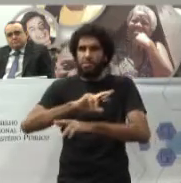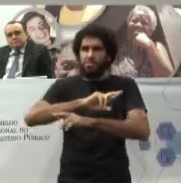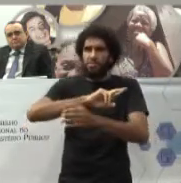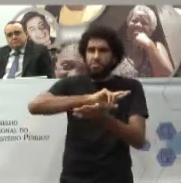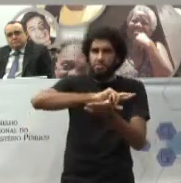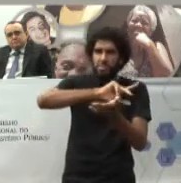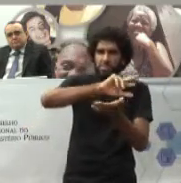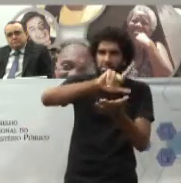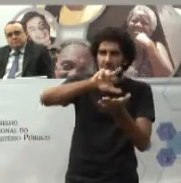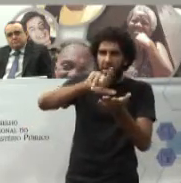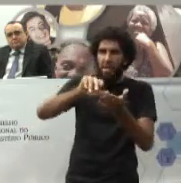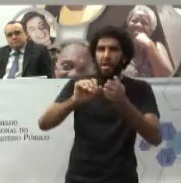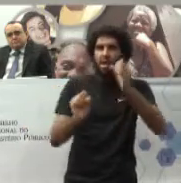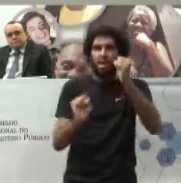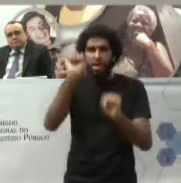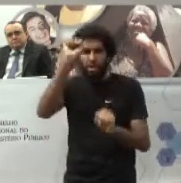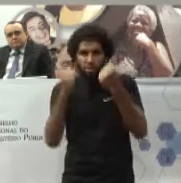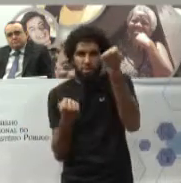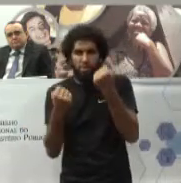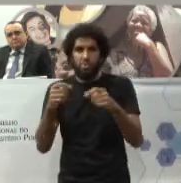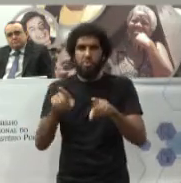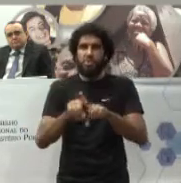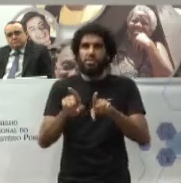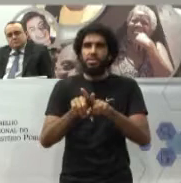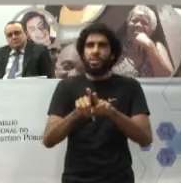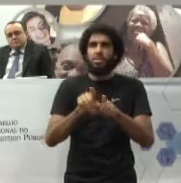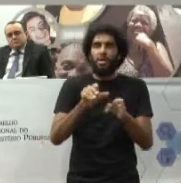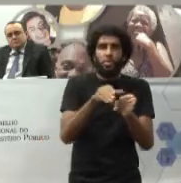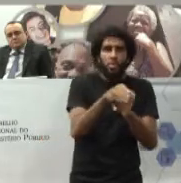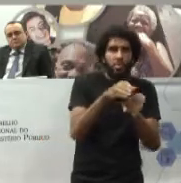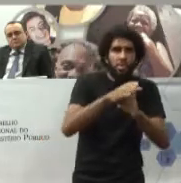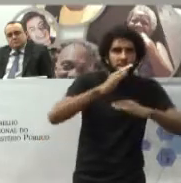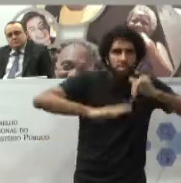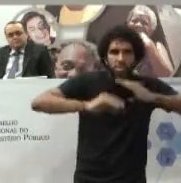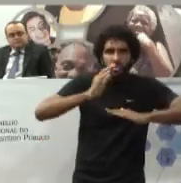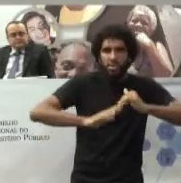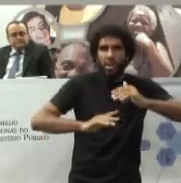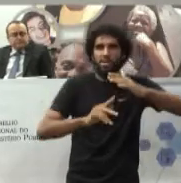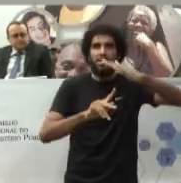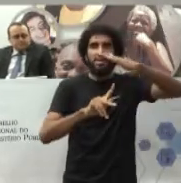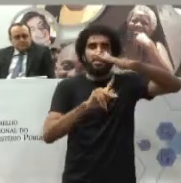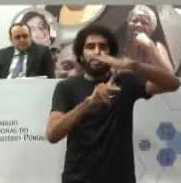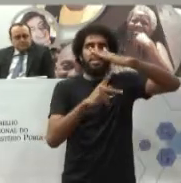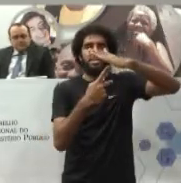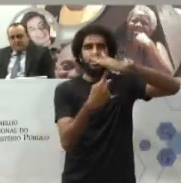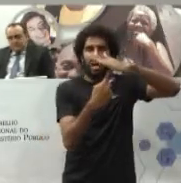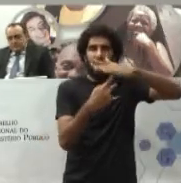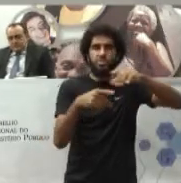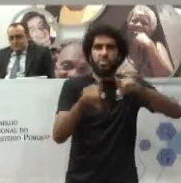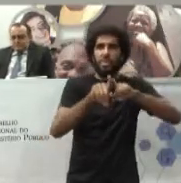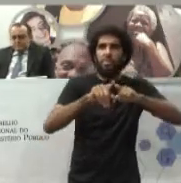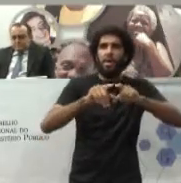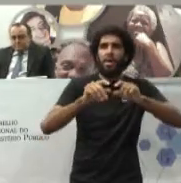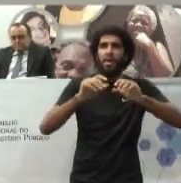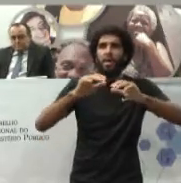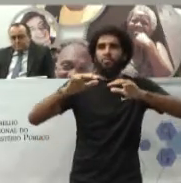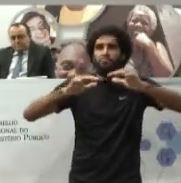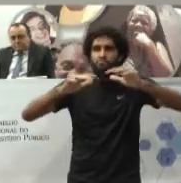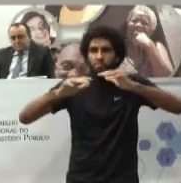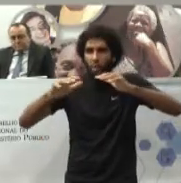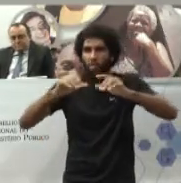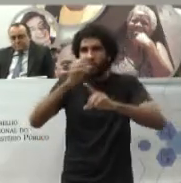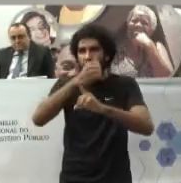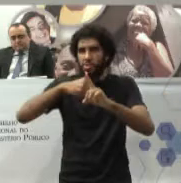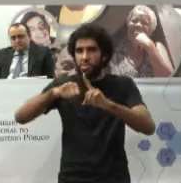de indústria da saúde que passa pelos conselhos profissionais centrais sindicais mais movimentos sociais mais de